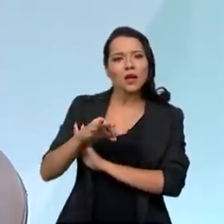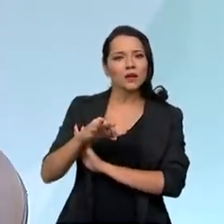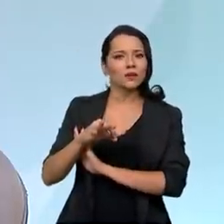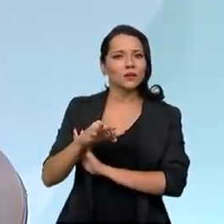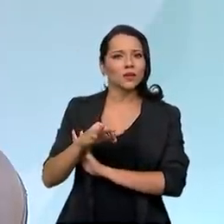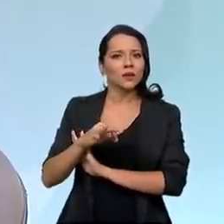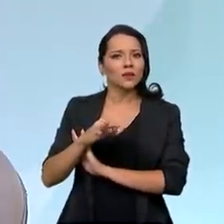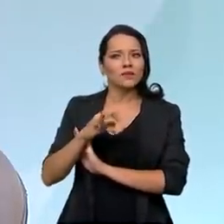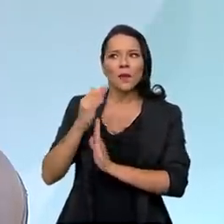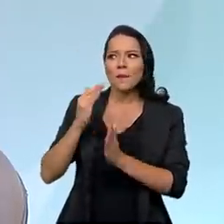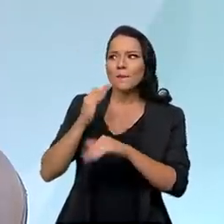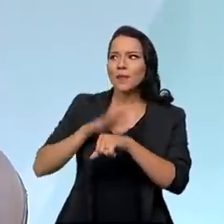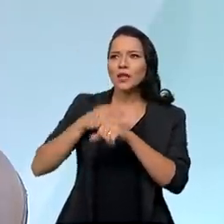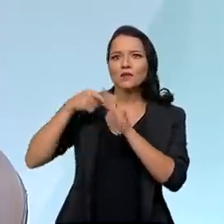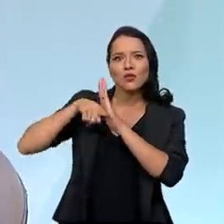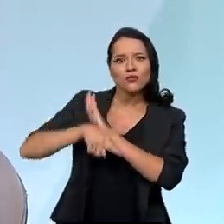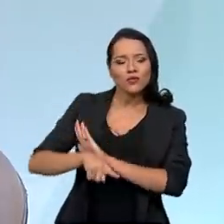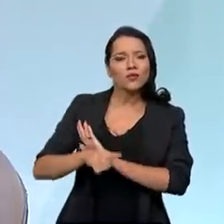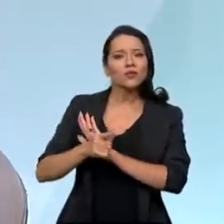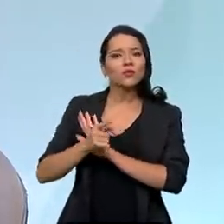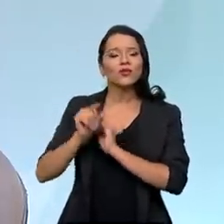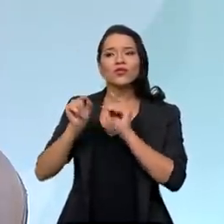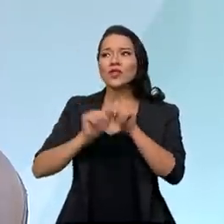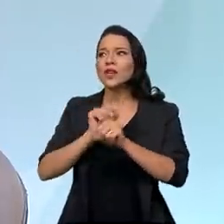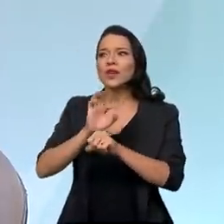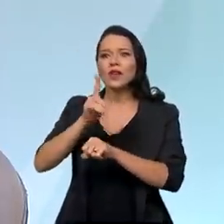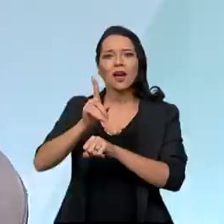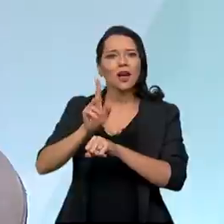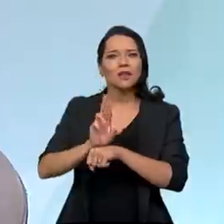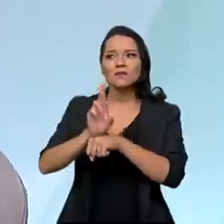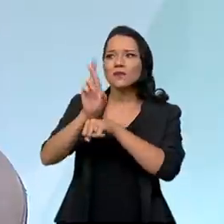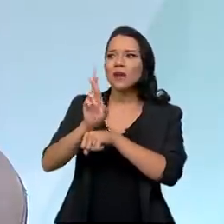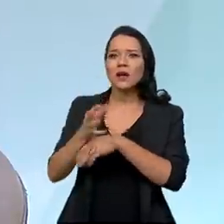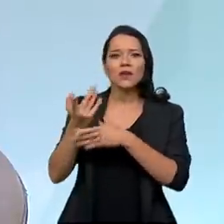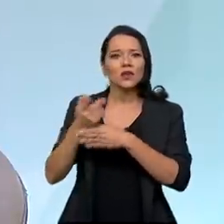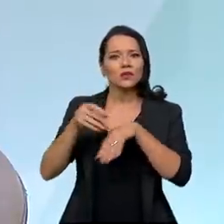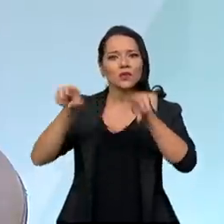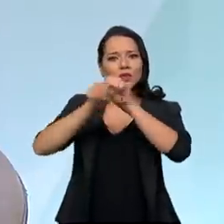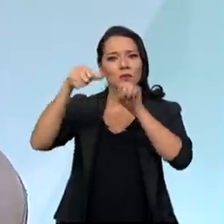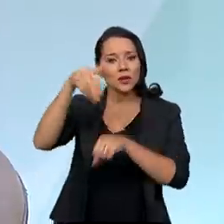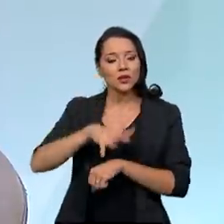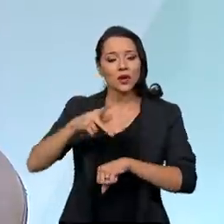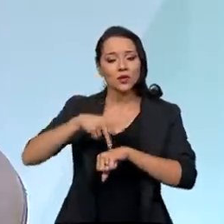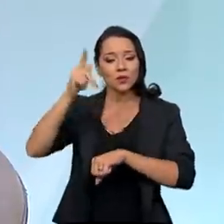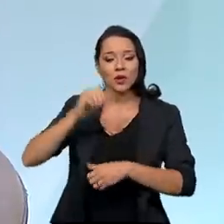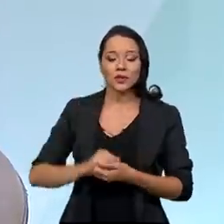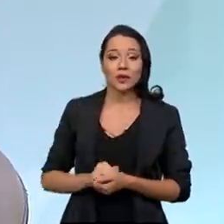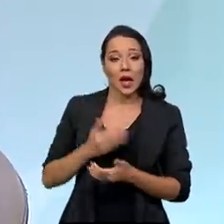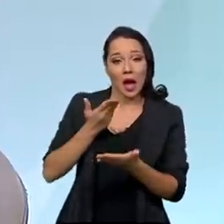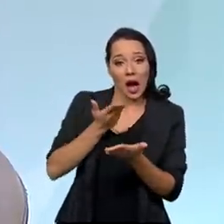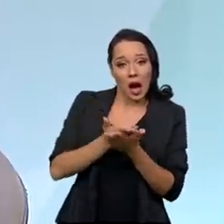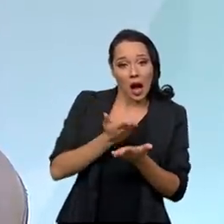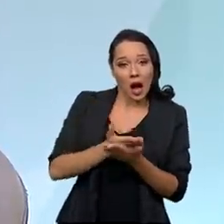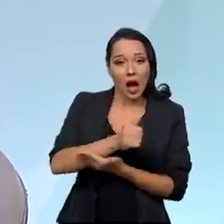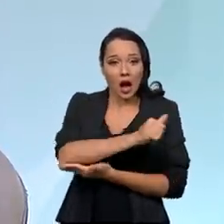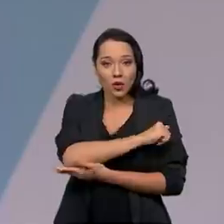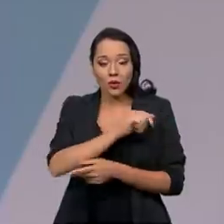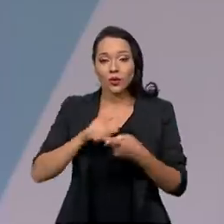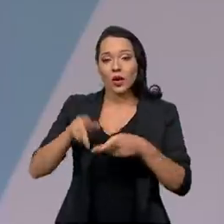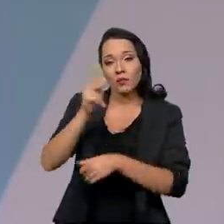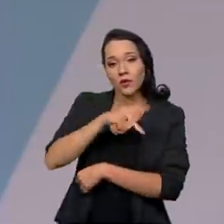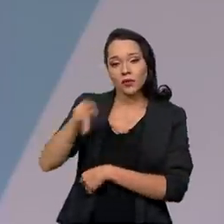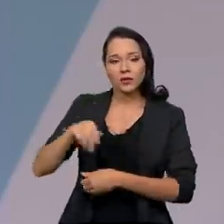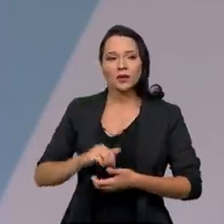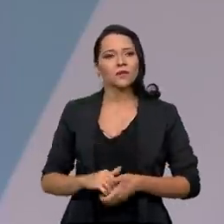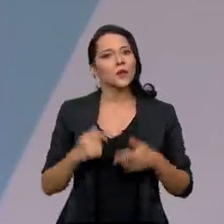direto, aprofundado, dos protagonistas do Sistema Nacional de Pós-Graduação, docente e discente. Então,